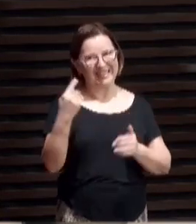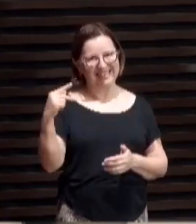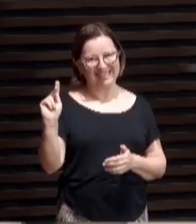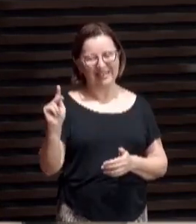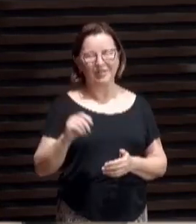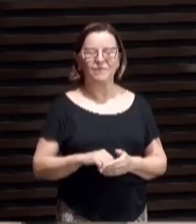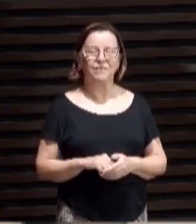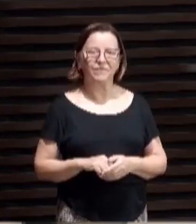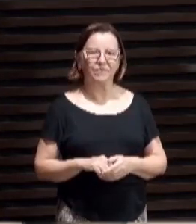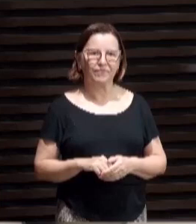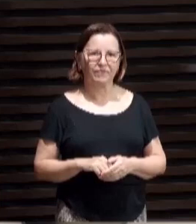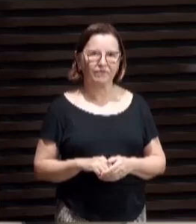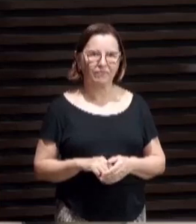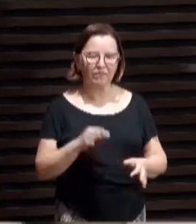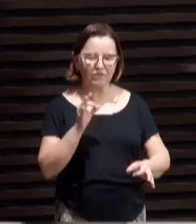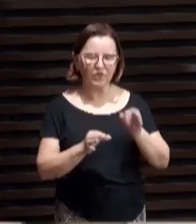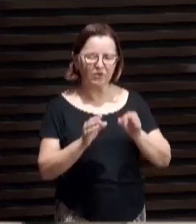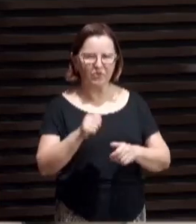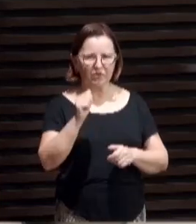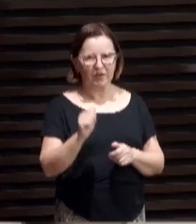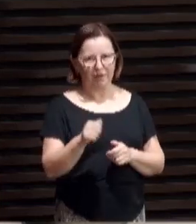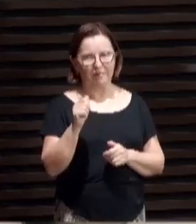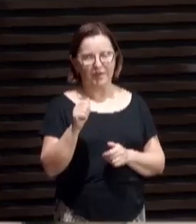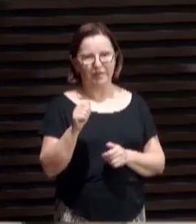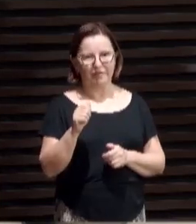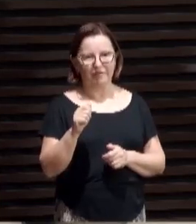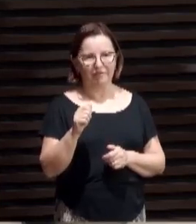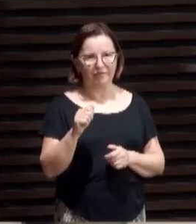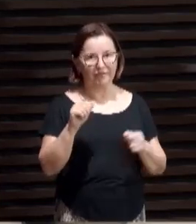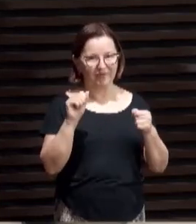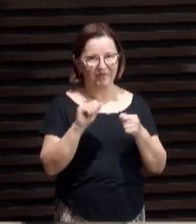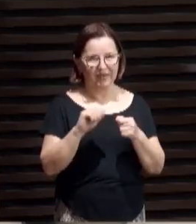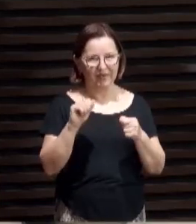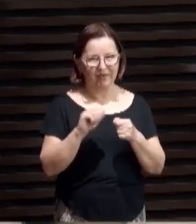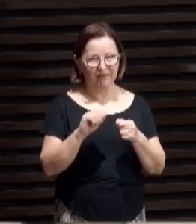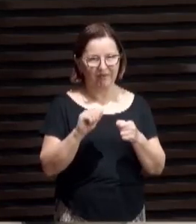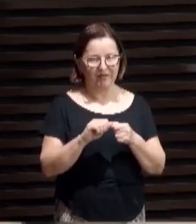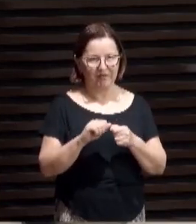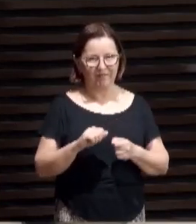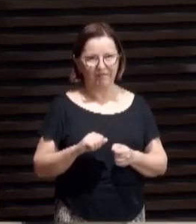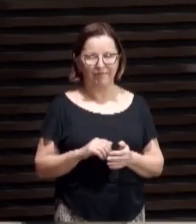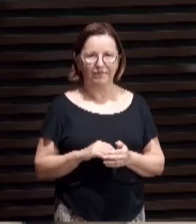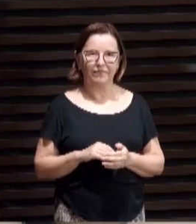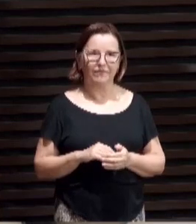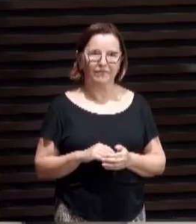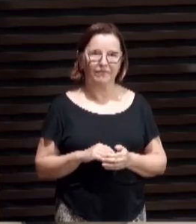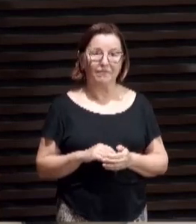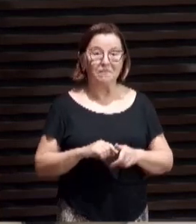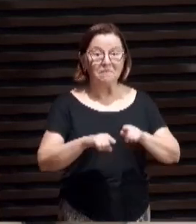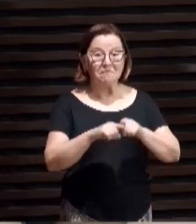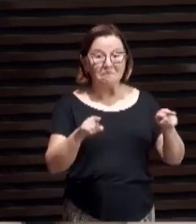Um julgamento simulado havia sido realizado, embora os seus juízos não